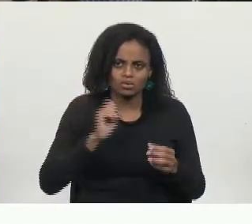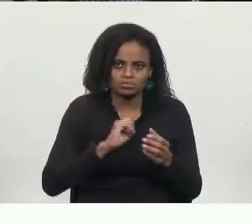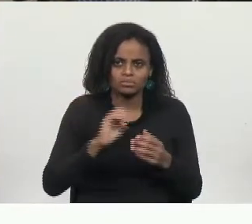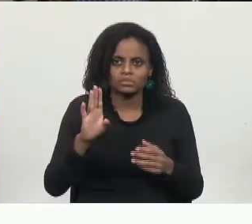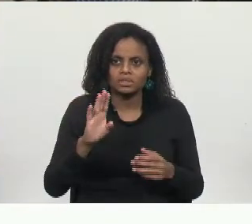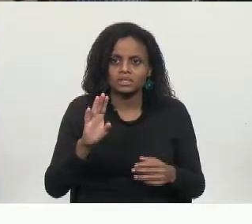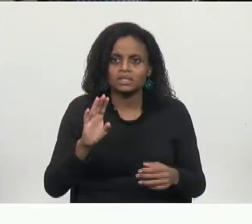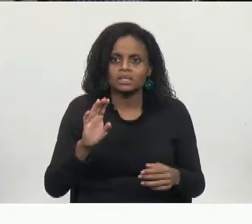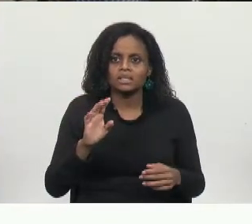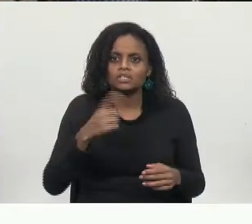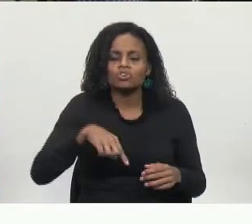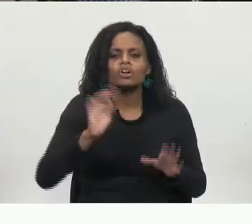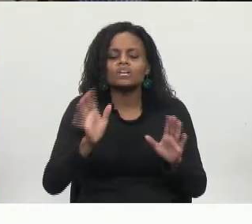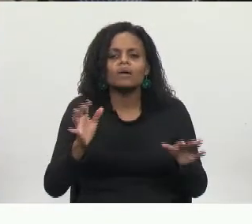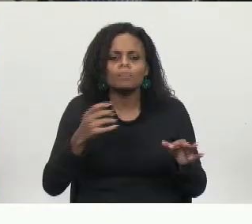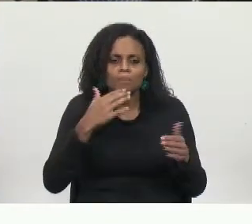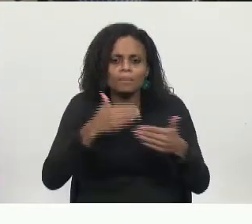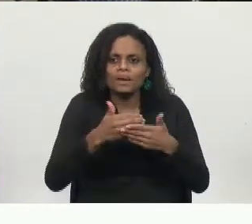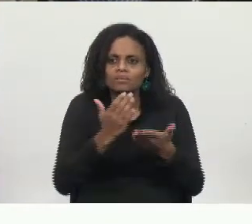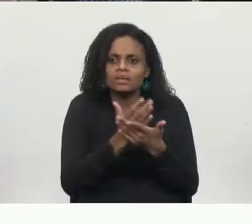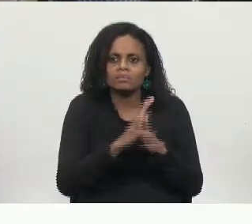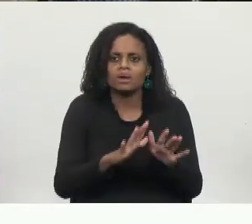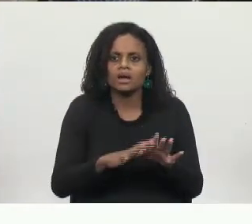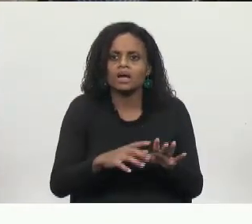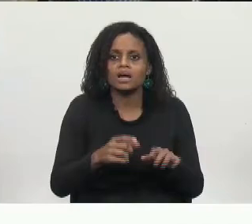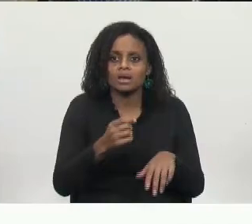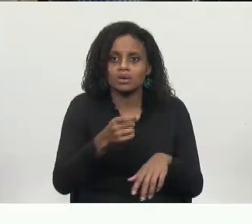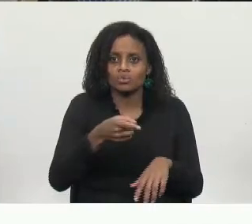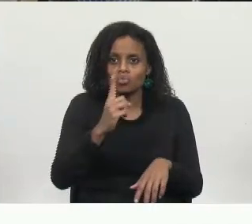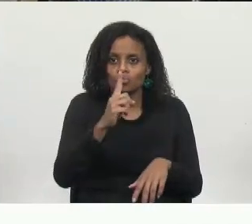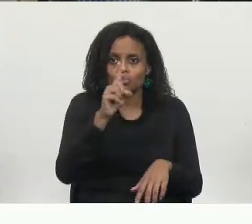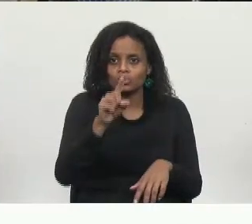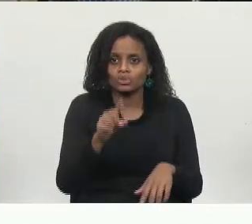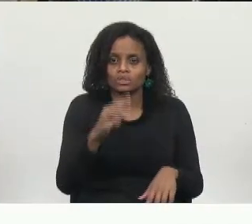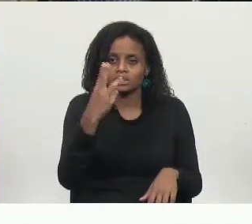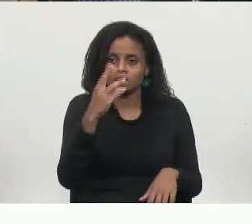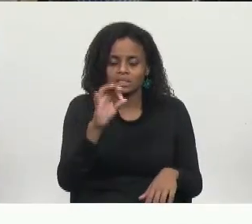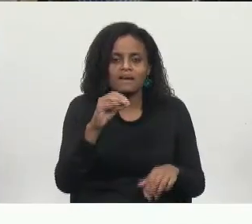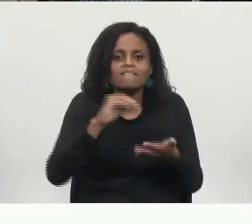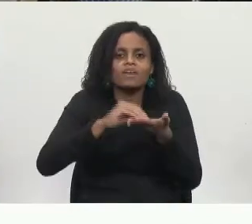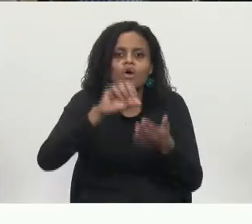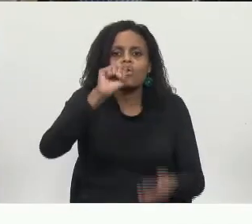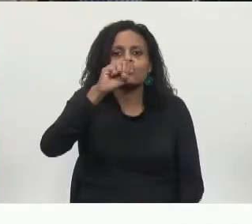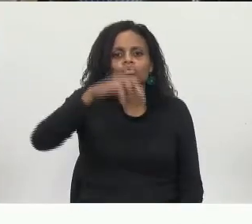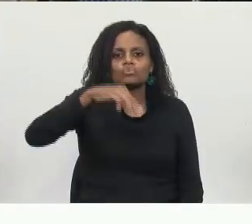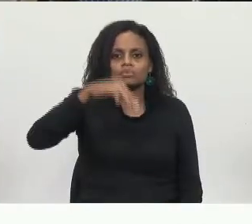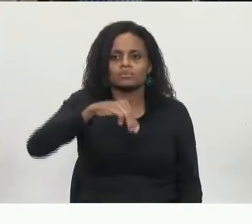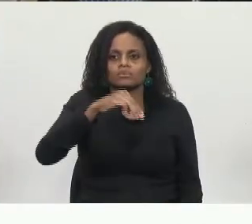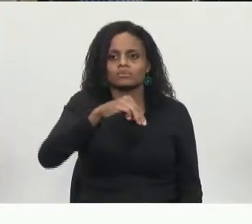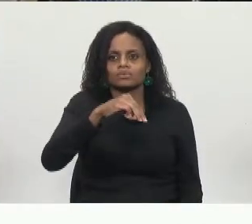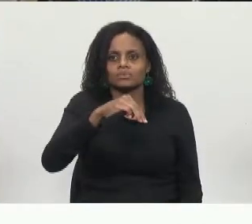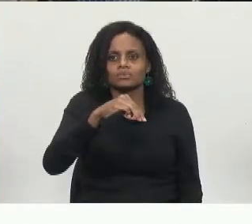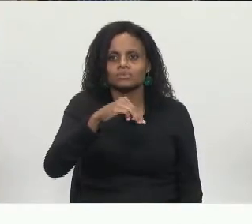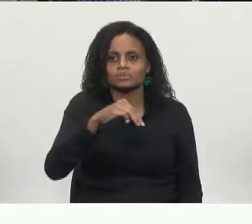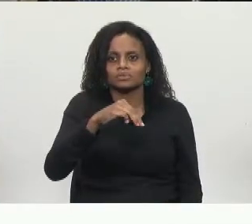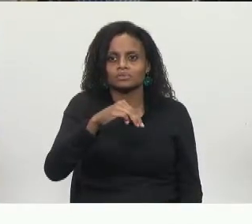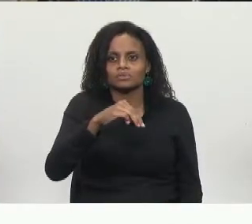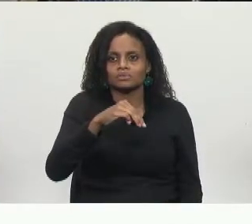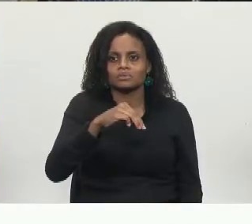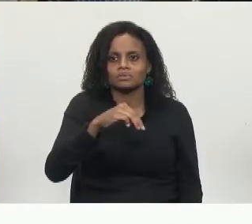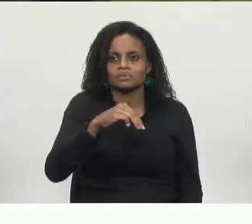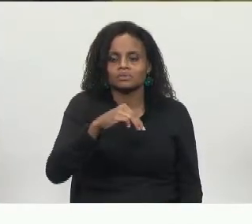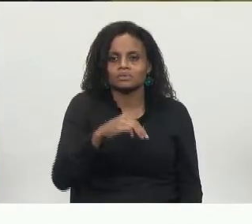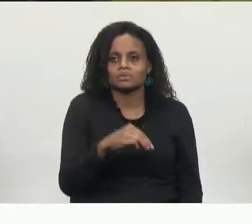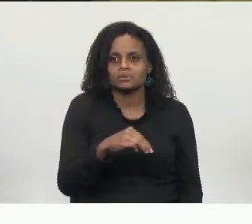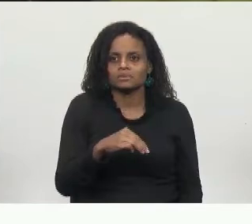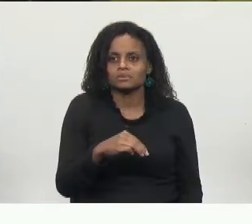nós já vamos encerrar 1h30. Faltam 8 minutos. É que tem um procurador me aguardando aí eu lá, vou, chefe. eu